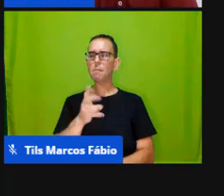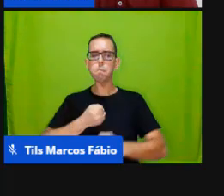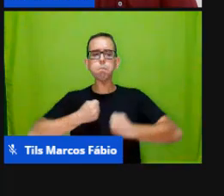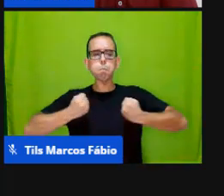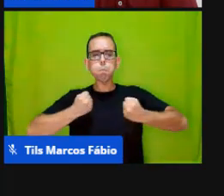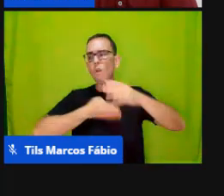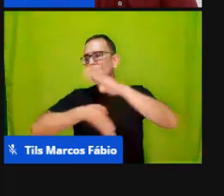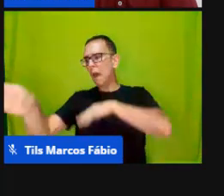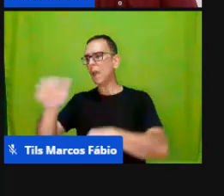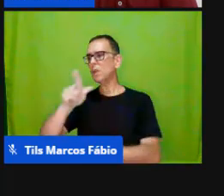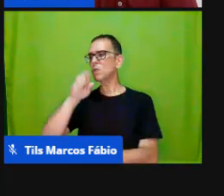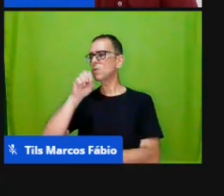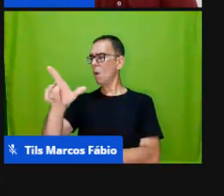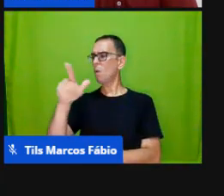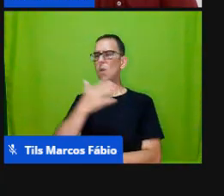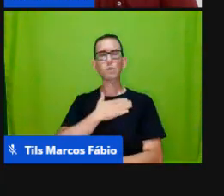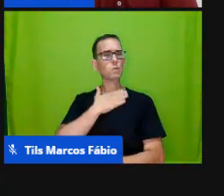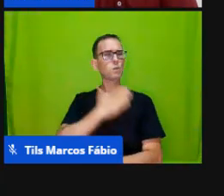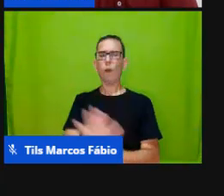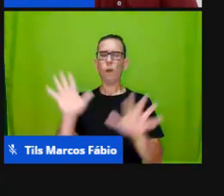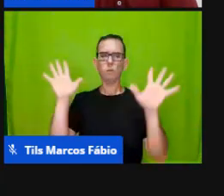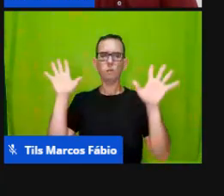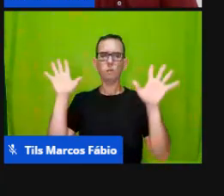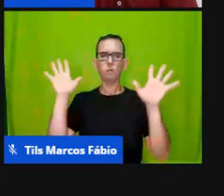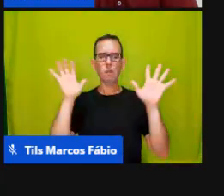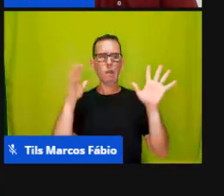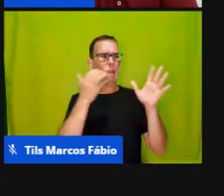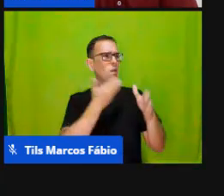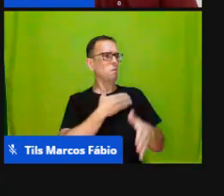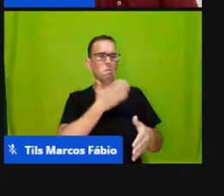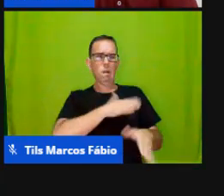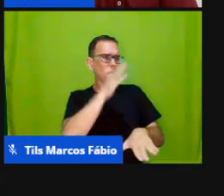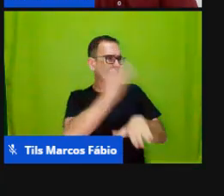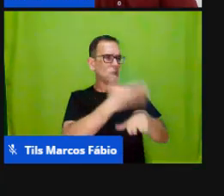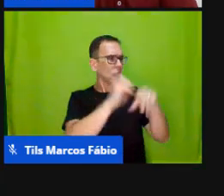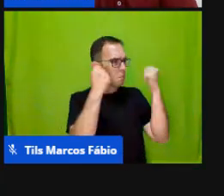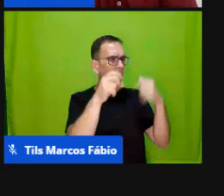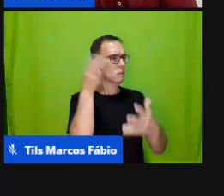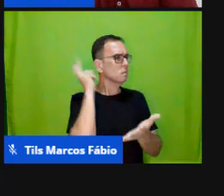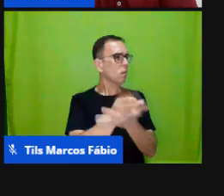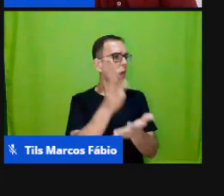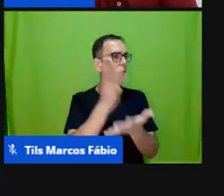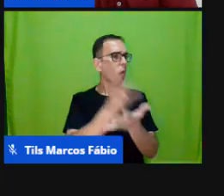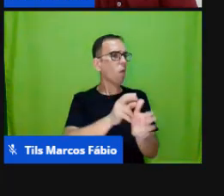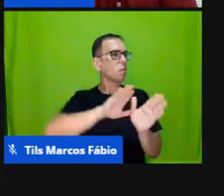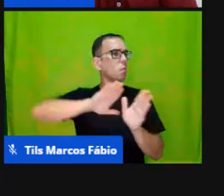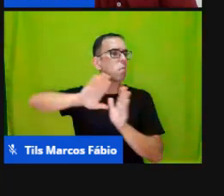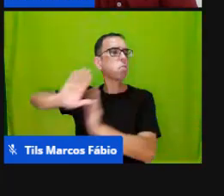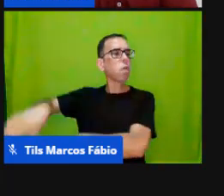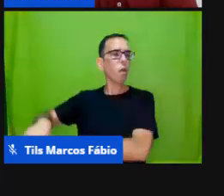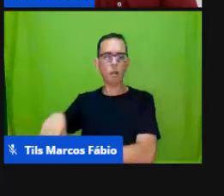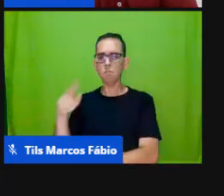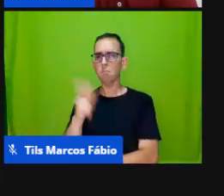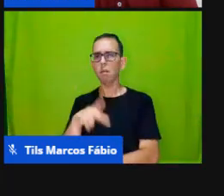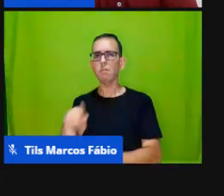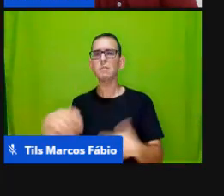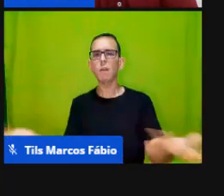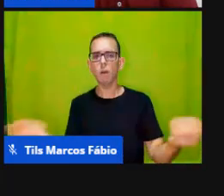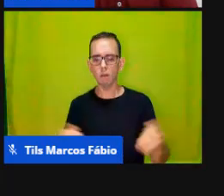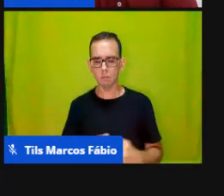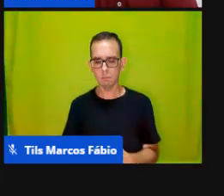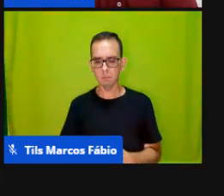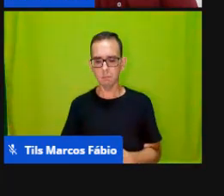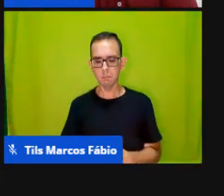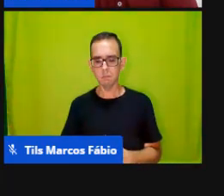E eu não gostava de ser goleiro, não gostava de praticar esporte, e eu era sempre largado de lado pelo meu professor. E